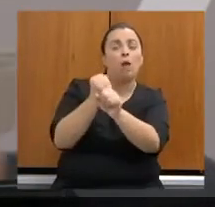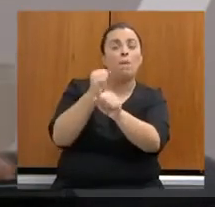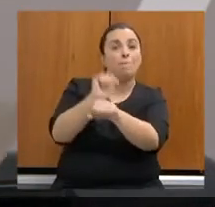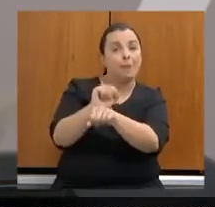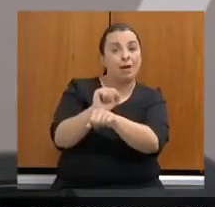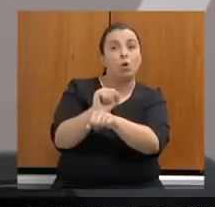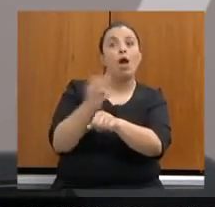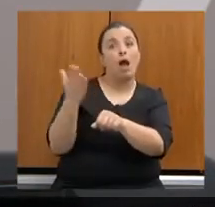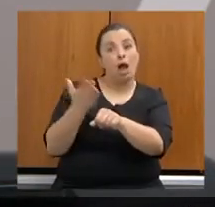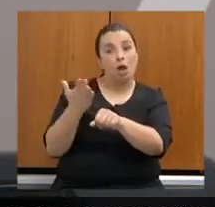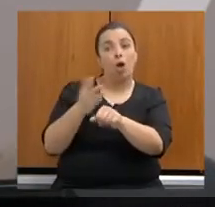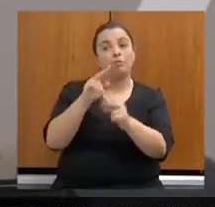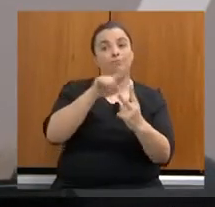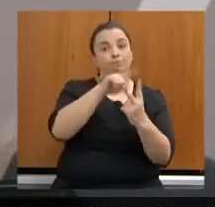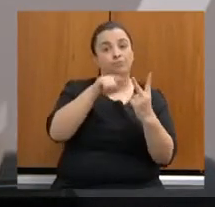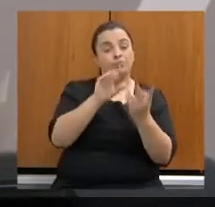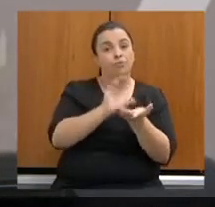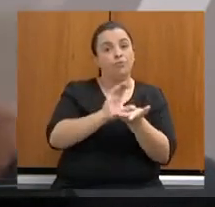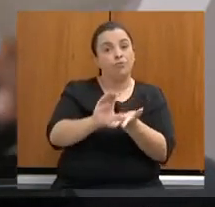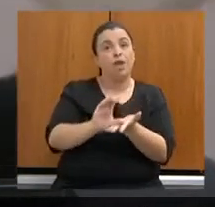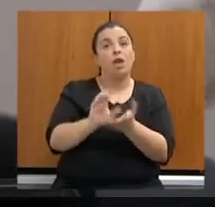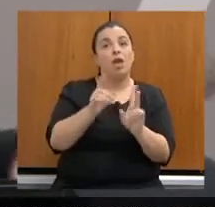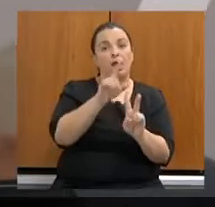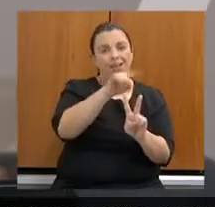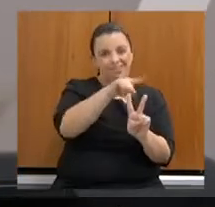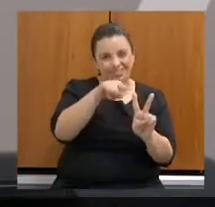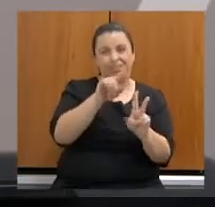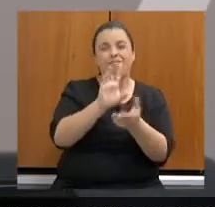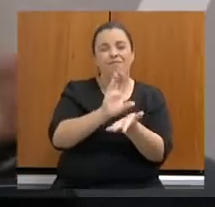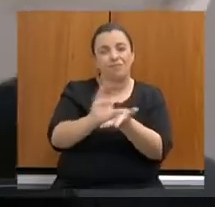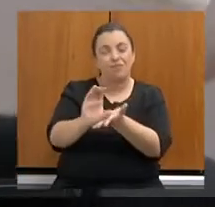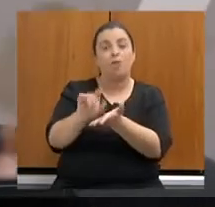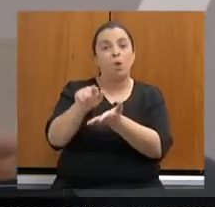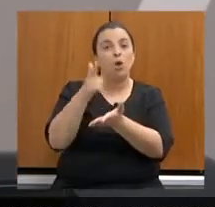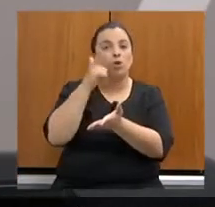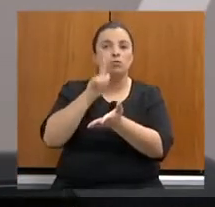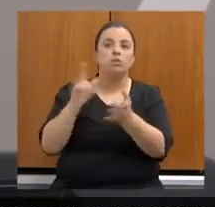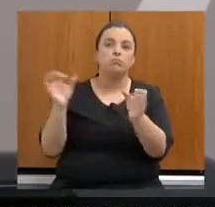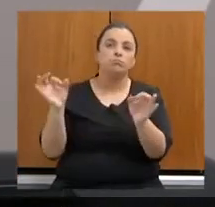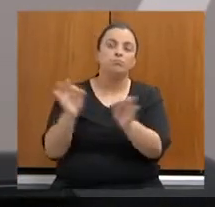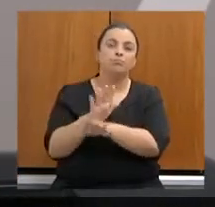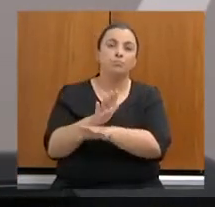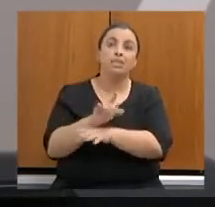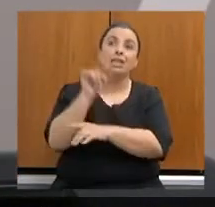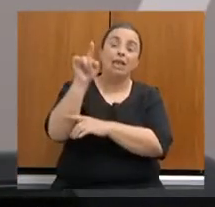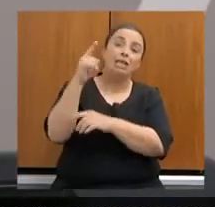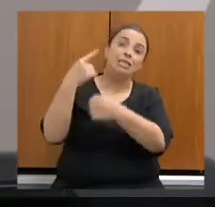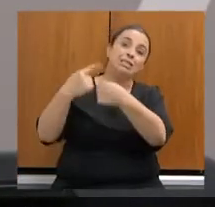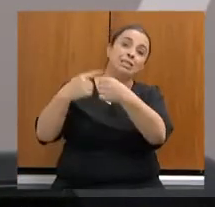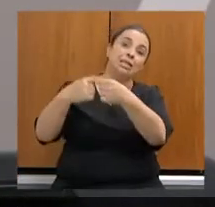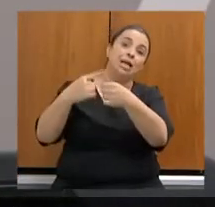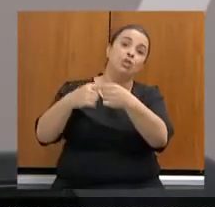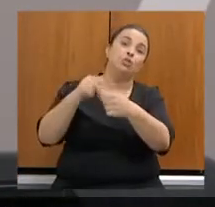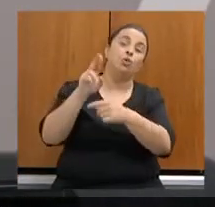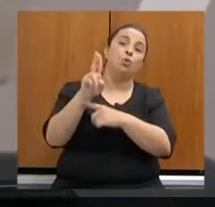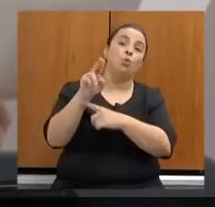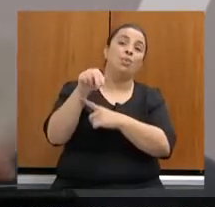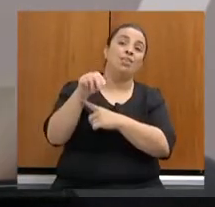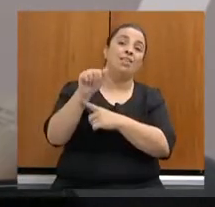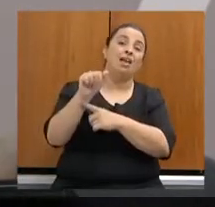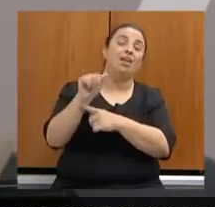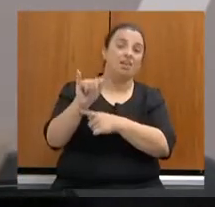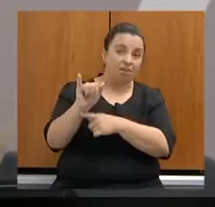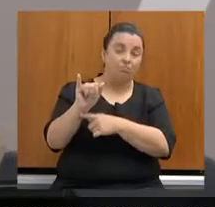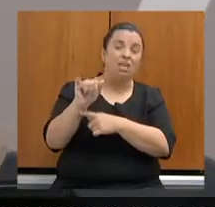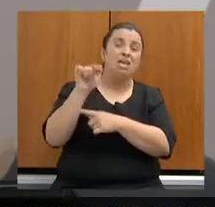para a cidade de Unaí que é a sua terra e já conversamos sobre isso e é um problema